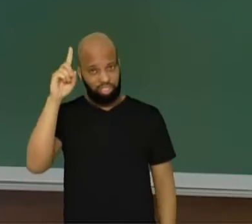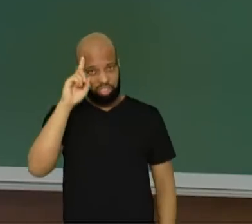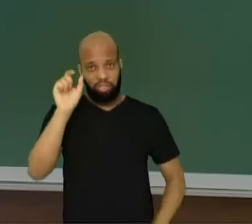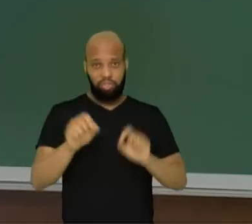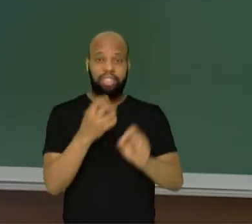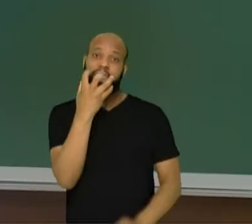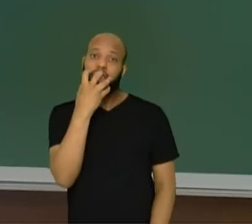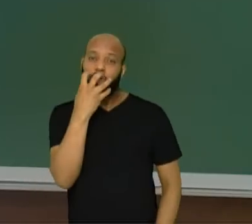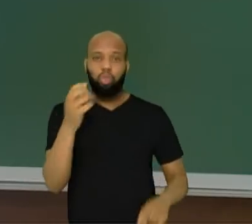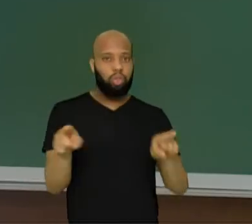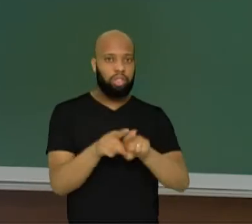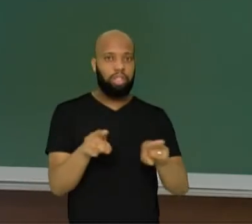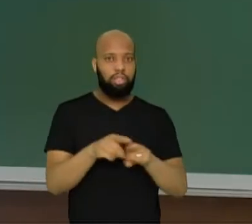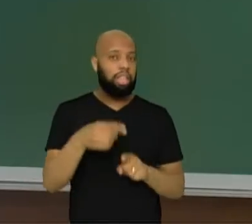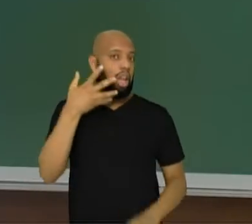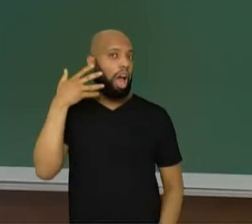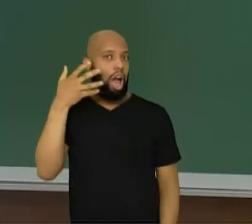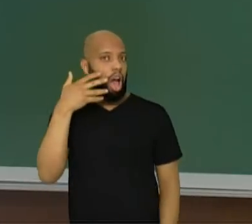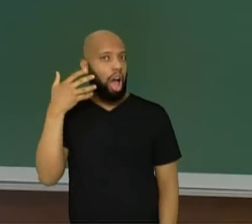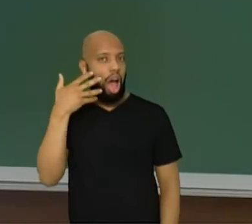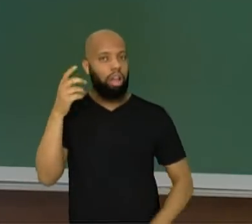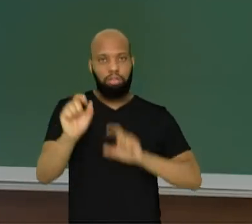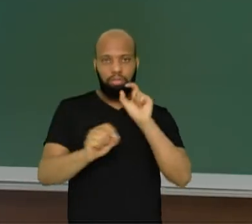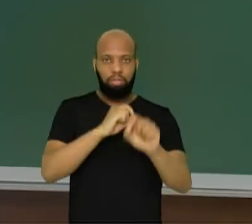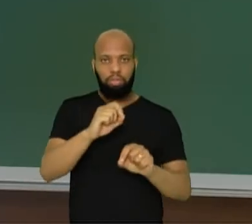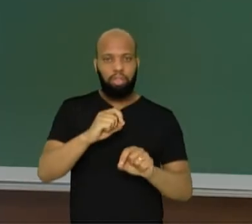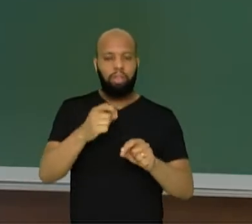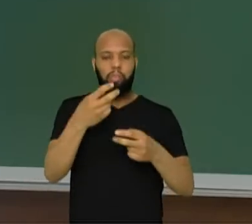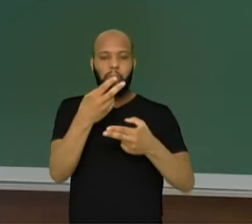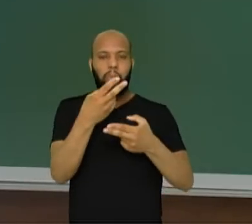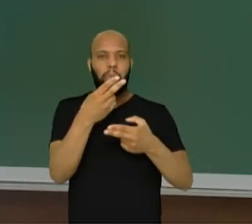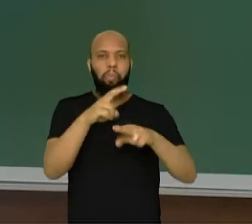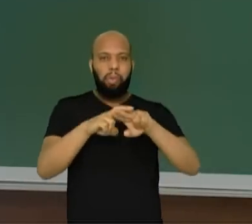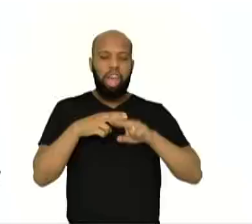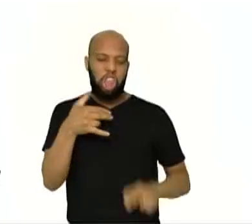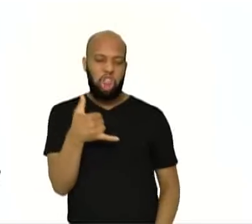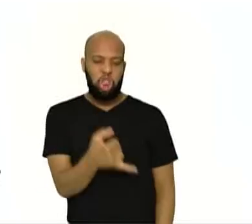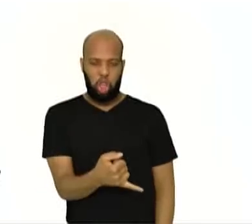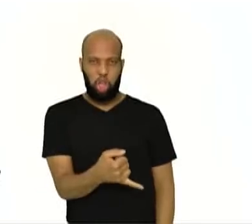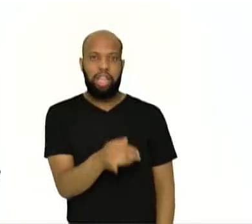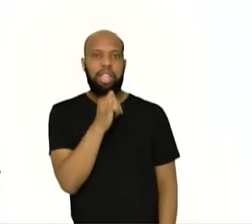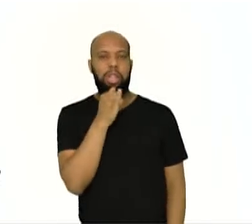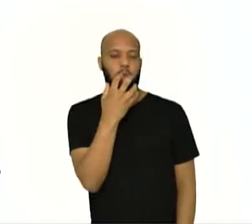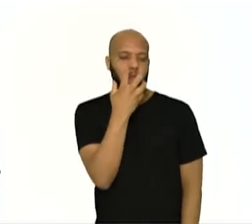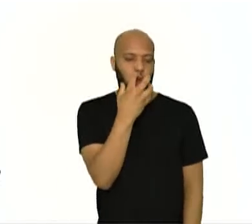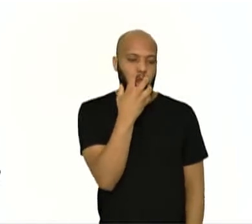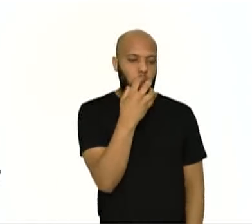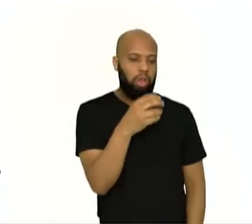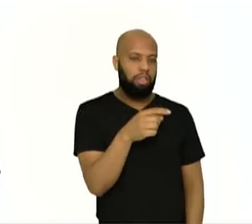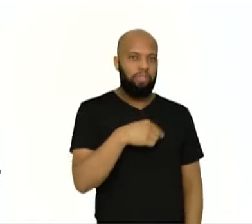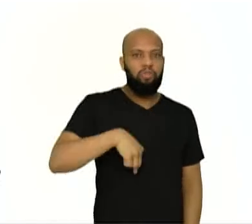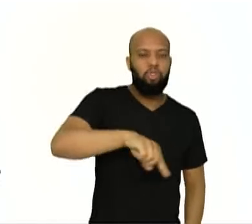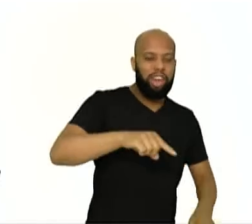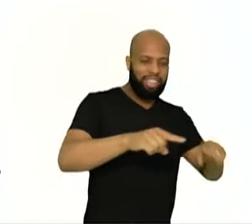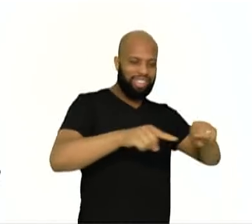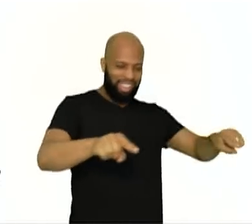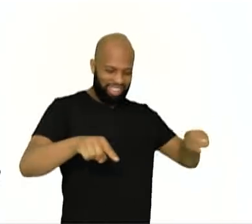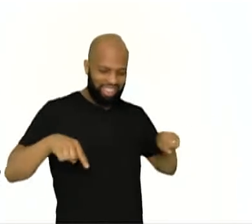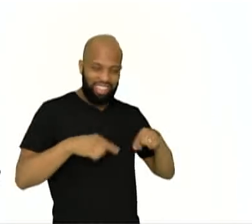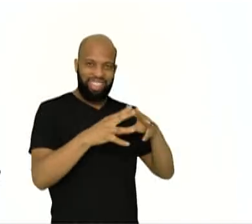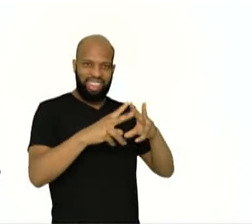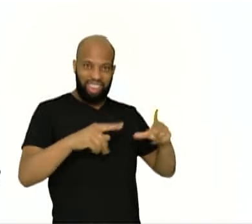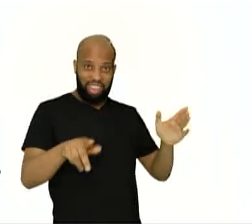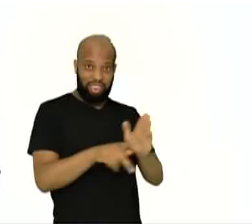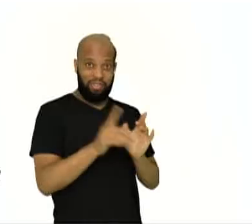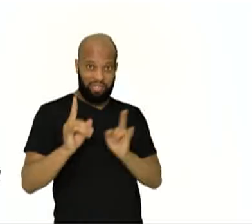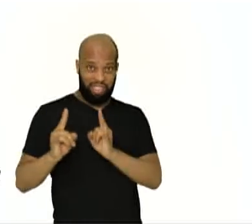podem transmitir isso através das suas fezes. Então esse gatinho, esse cachorro, foi lá no tanque de areia do